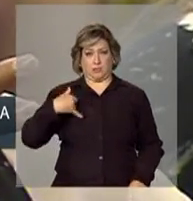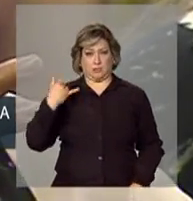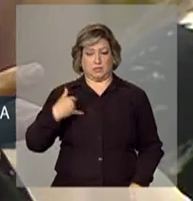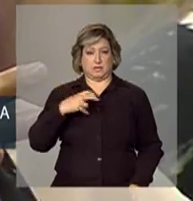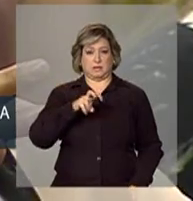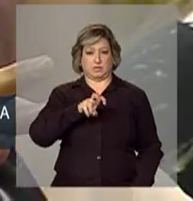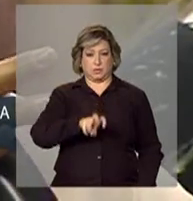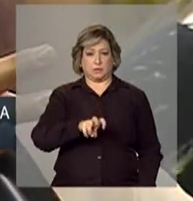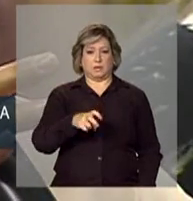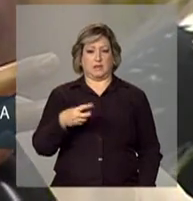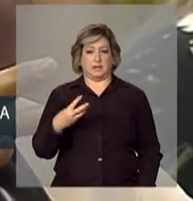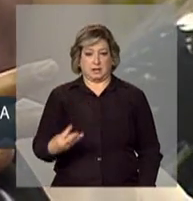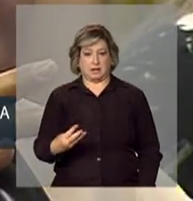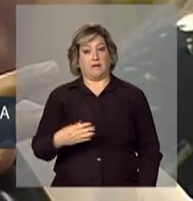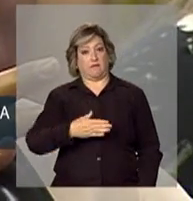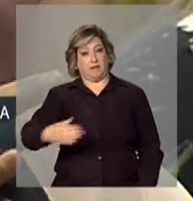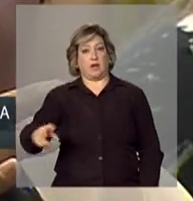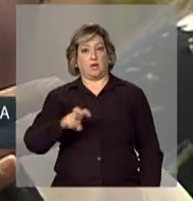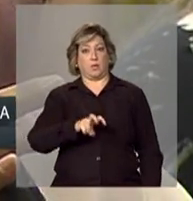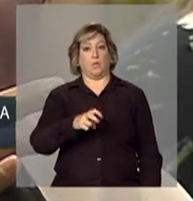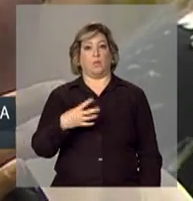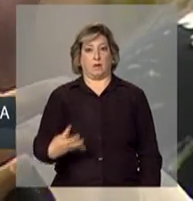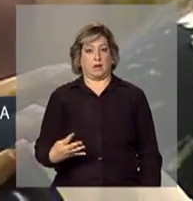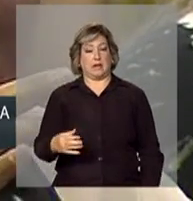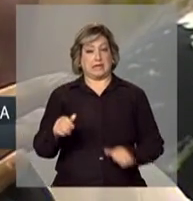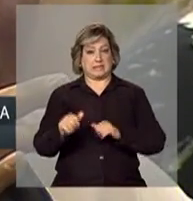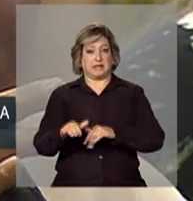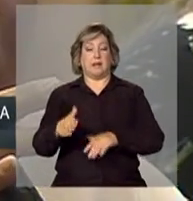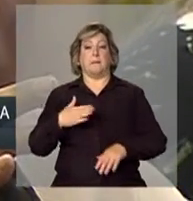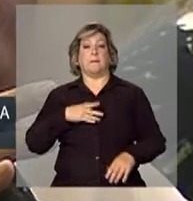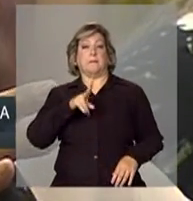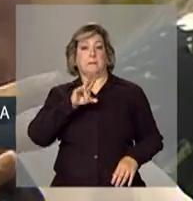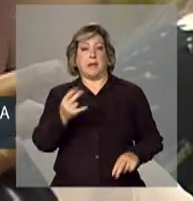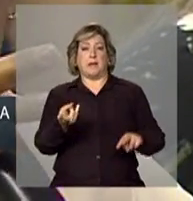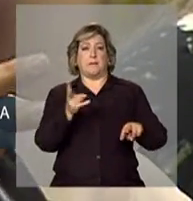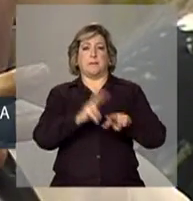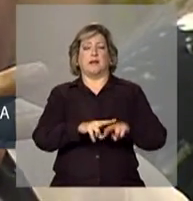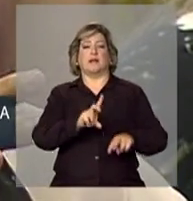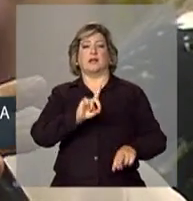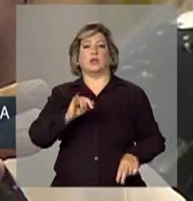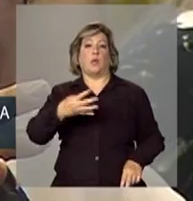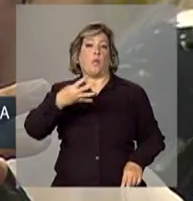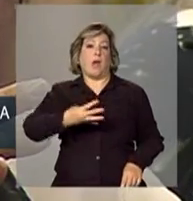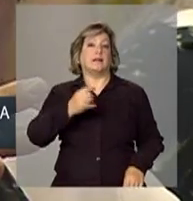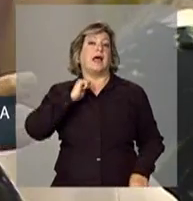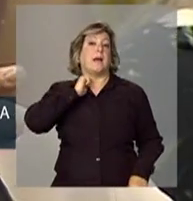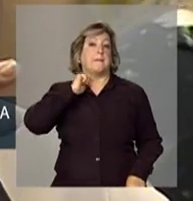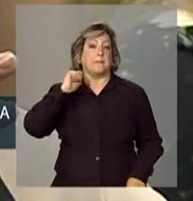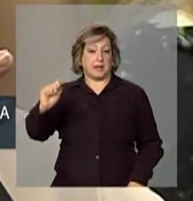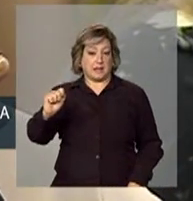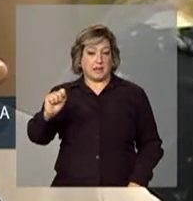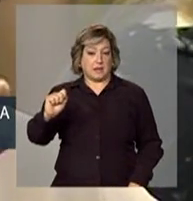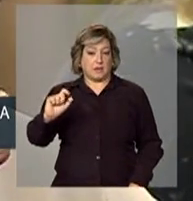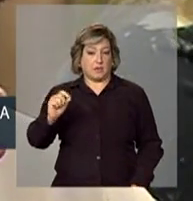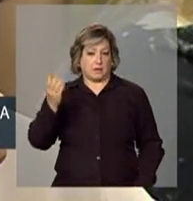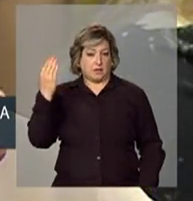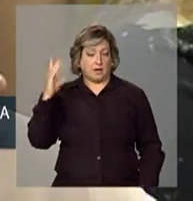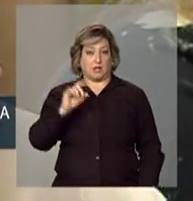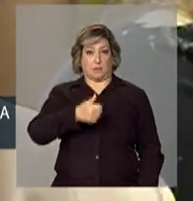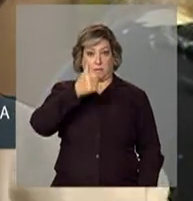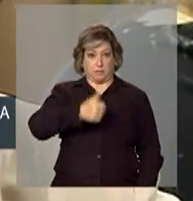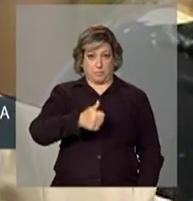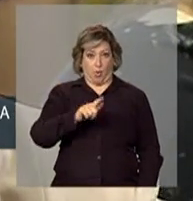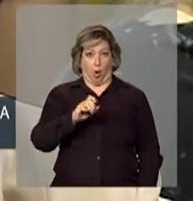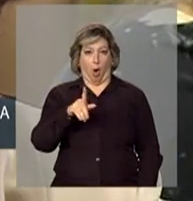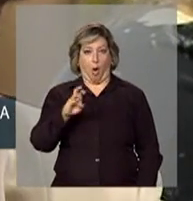53 anos, vou fazer 54 em setembro. Meu pai foi preso no dia 4 de abril. O golpe estourou no dia 1º.